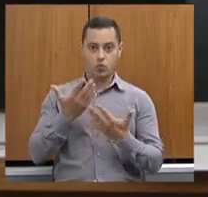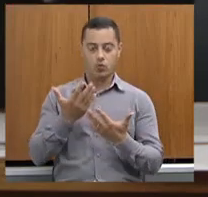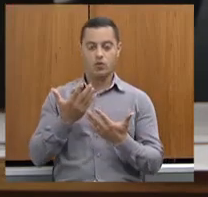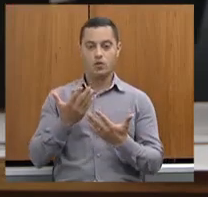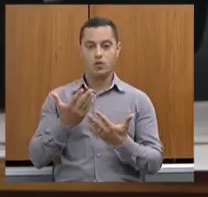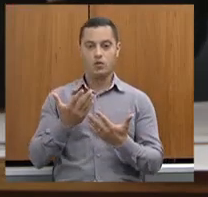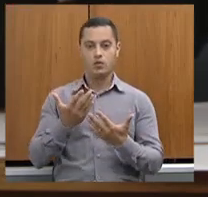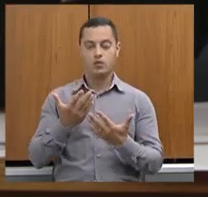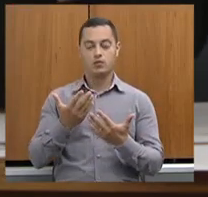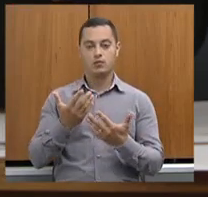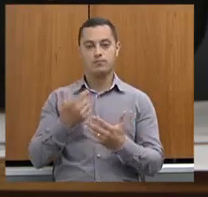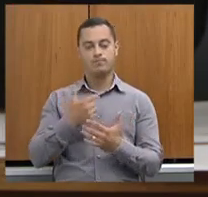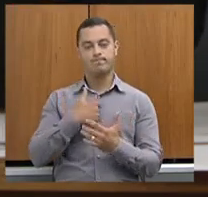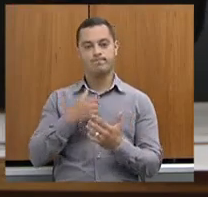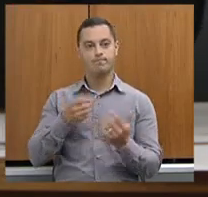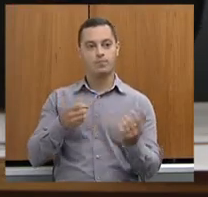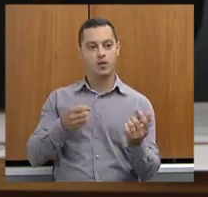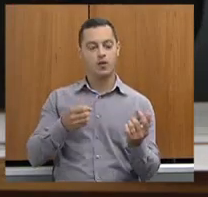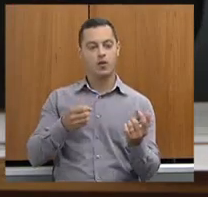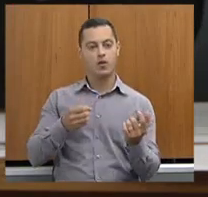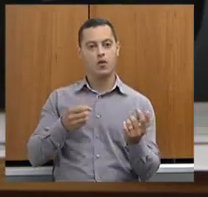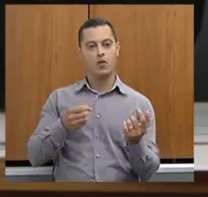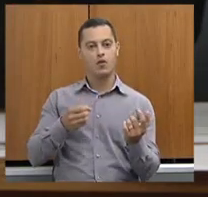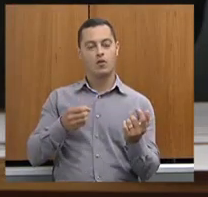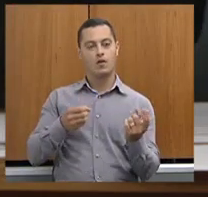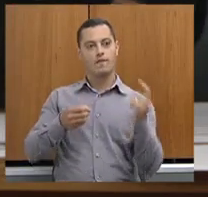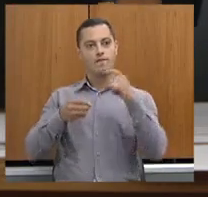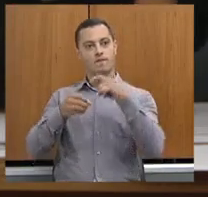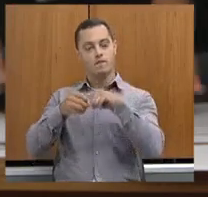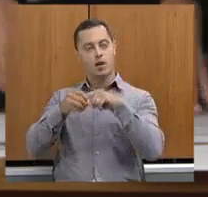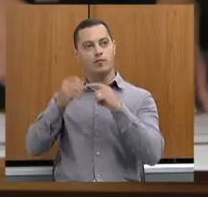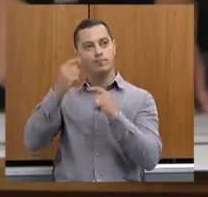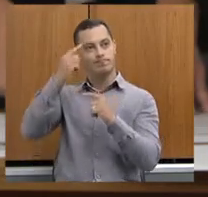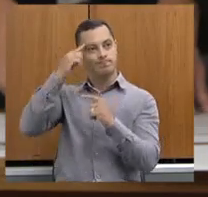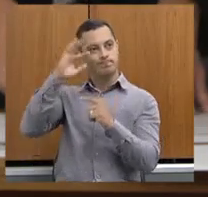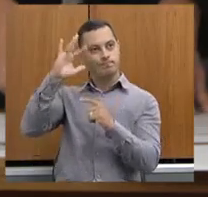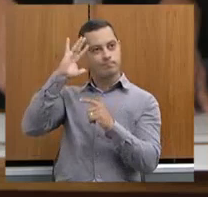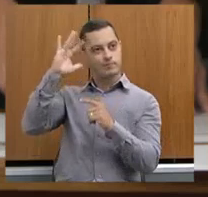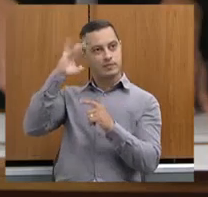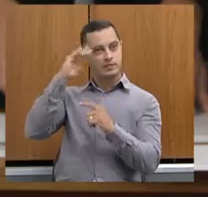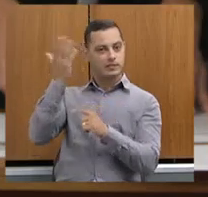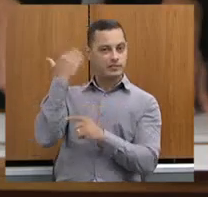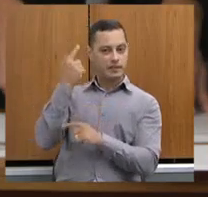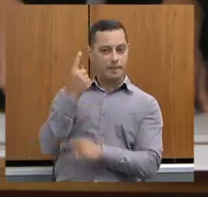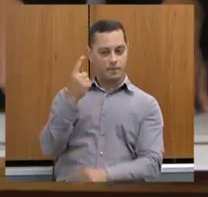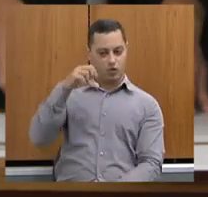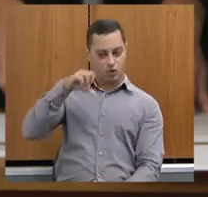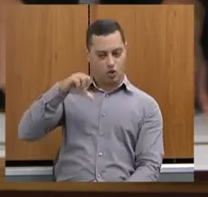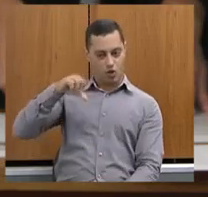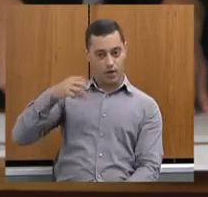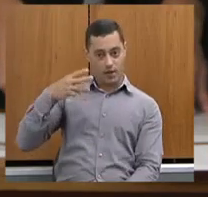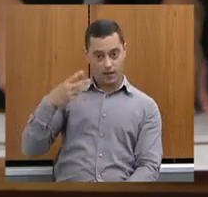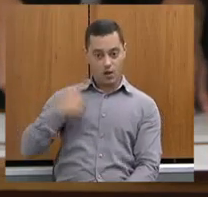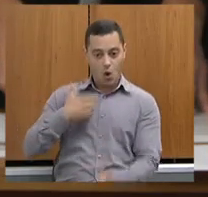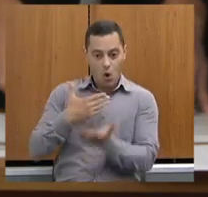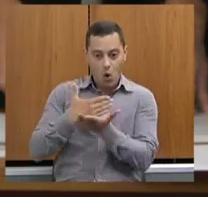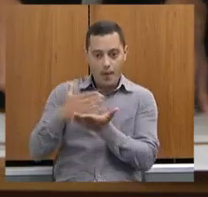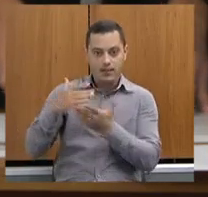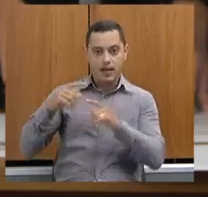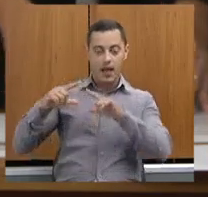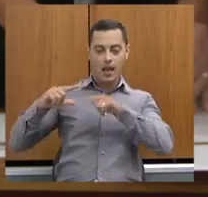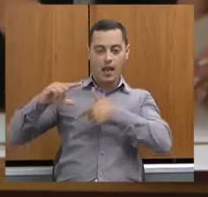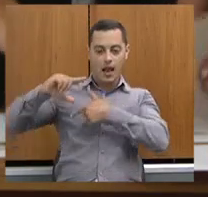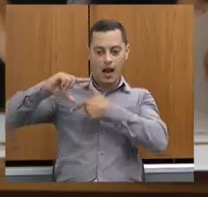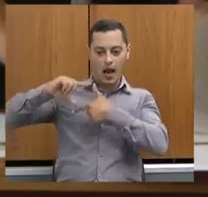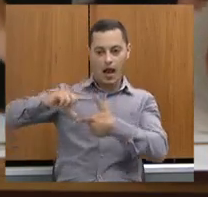faz retornar aos meus e dos anos de 1993 quando comecei a minha carreira no segundo batalhão de bombeiros